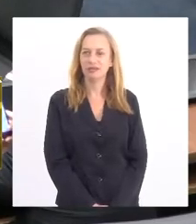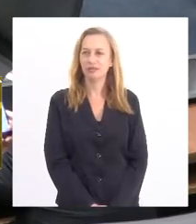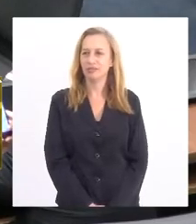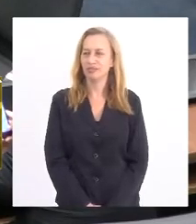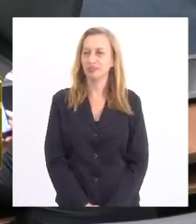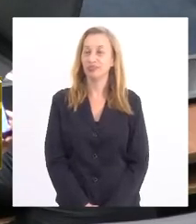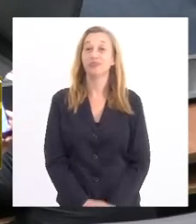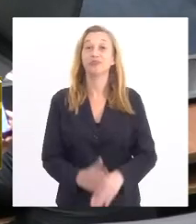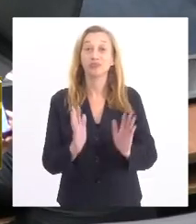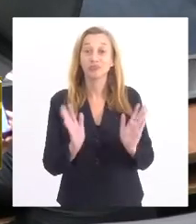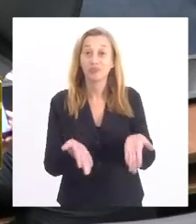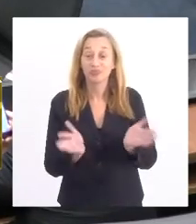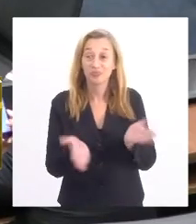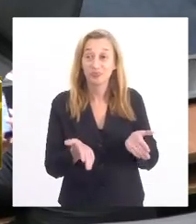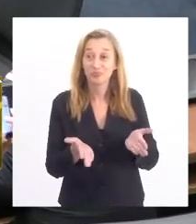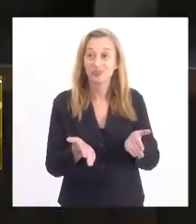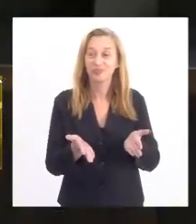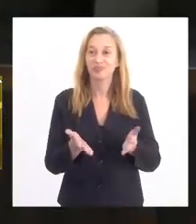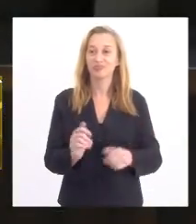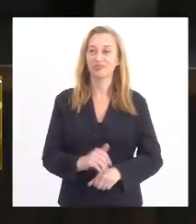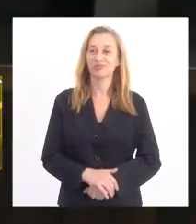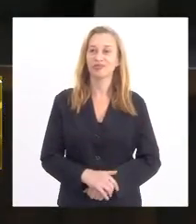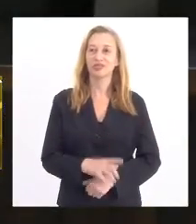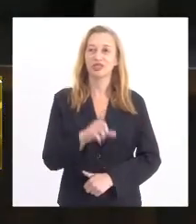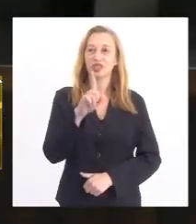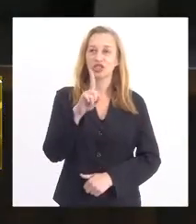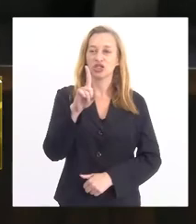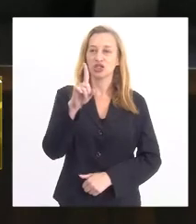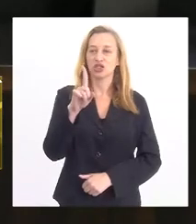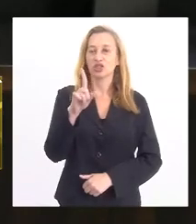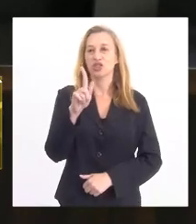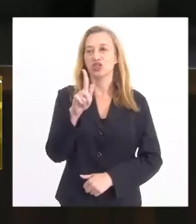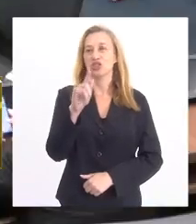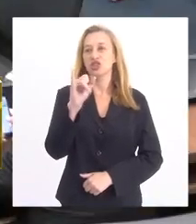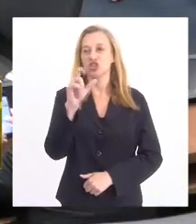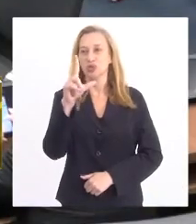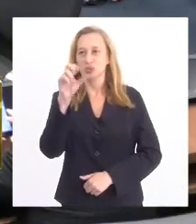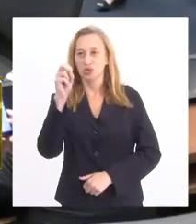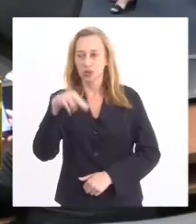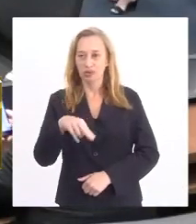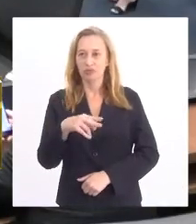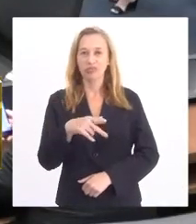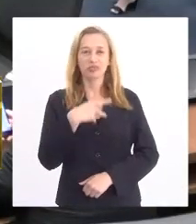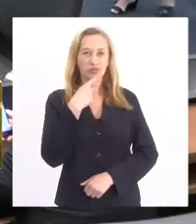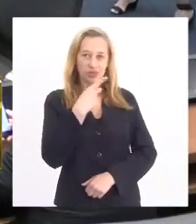e agora como a palavra o senhor Gilson Machado Neto